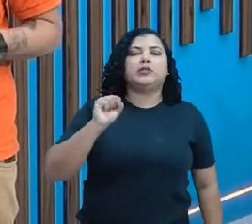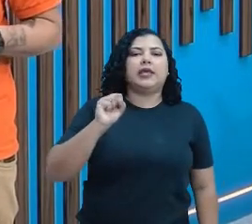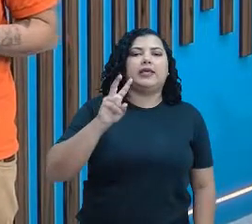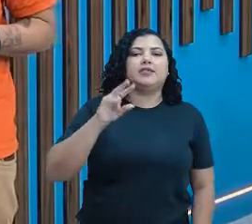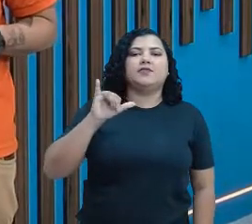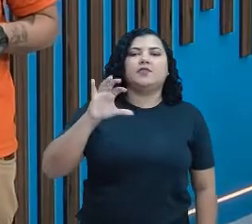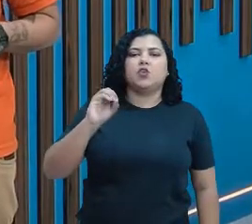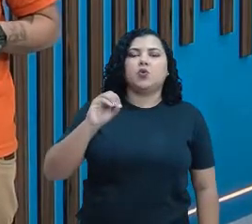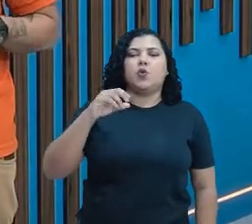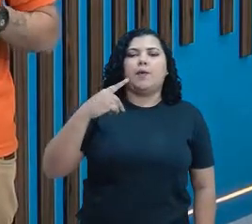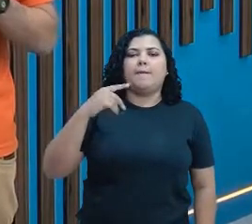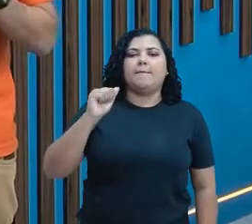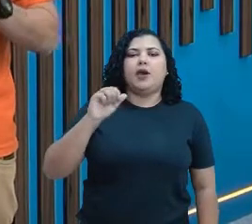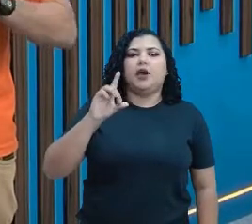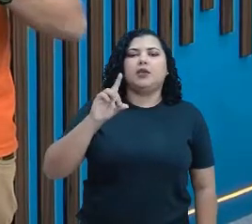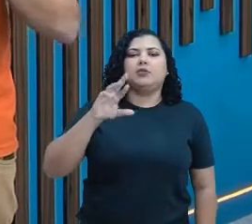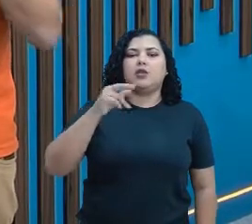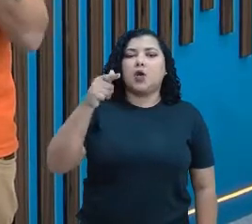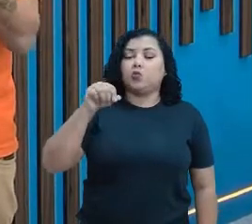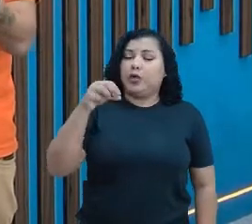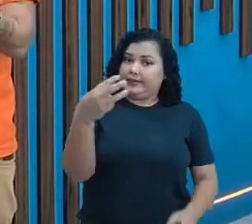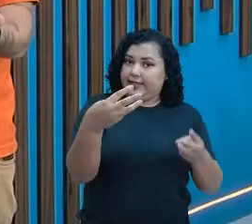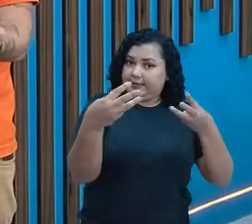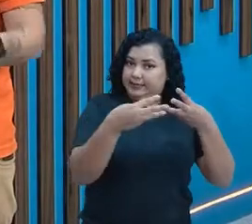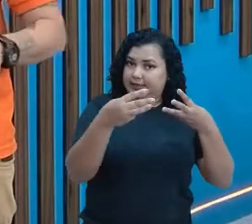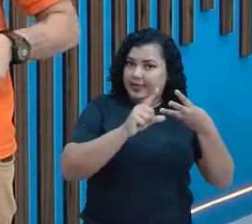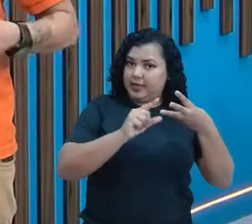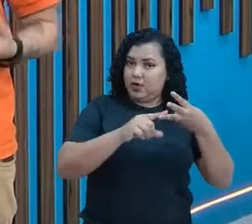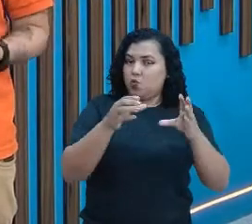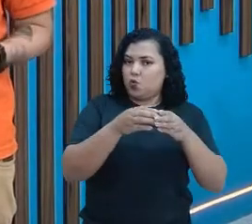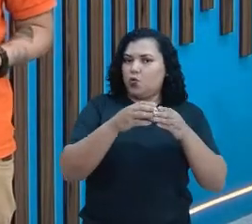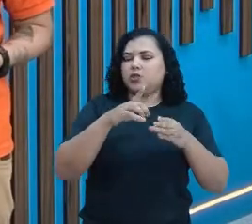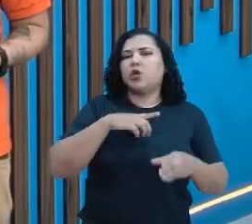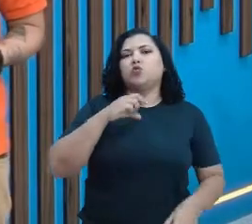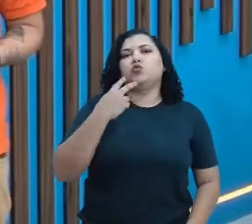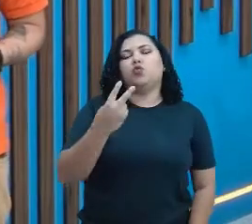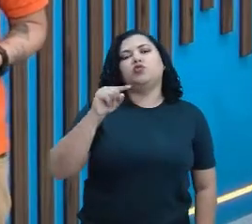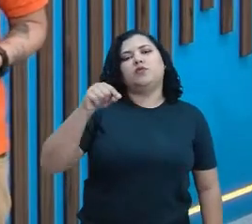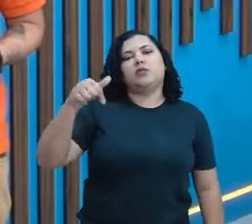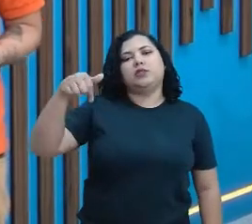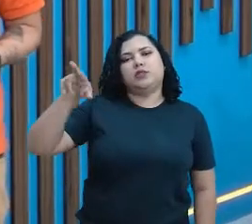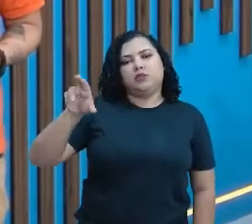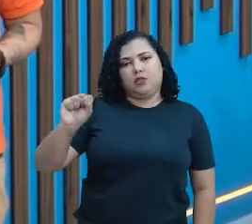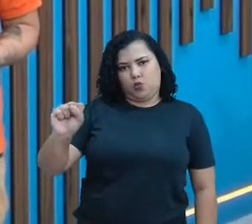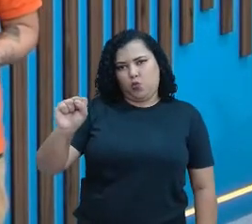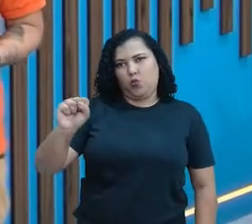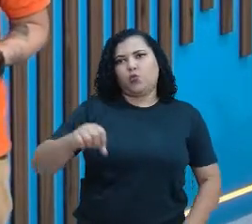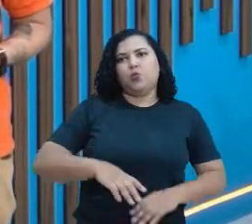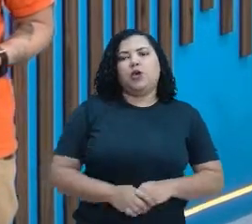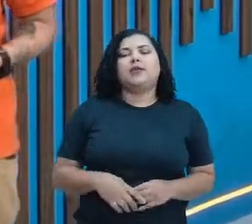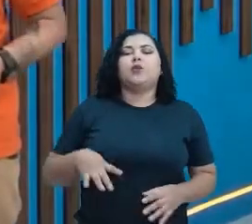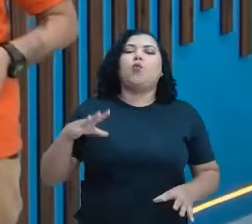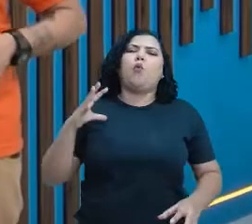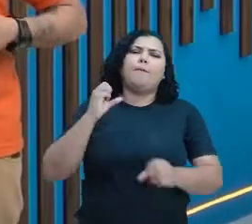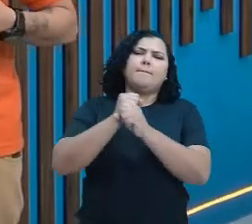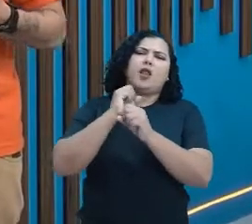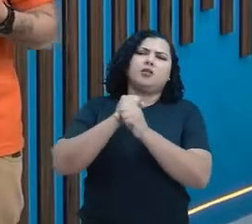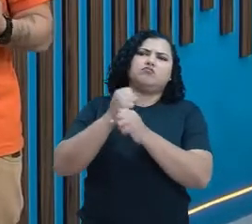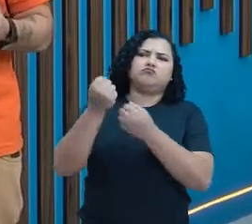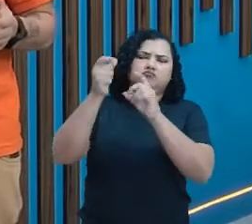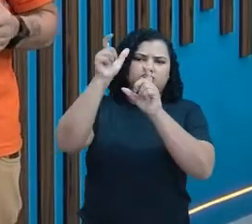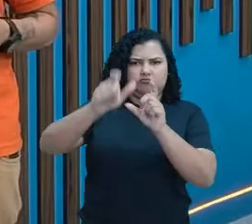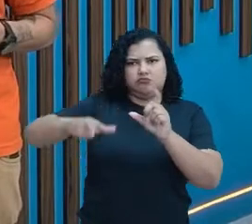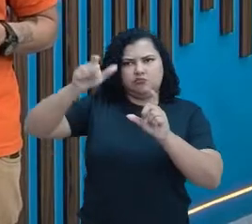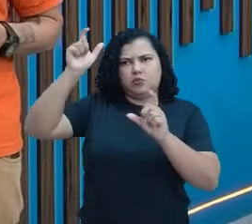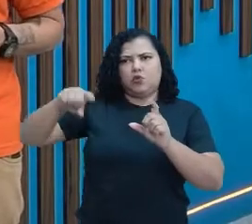deu 2,78. Então, tenta observar como é que a gente, completando essa tabela aí, a gente pode